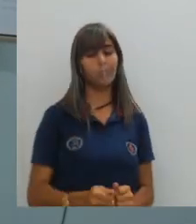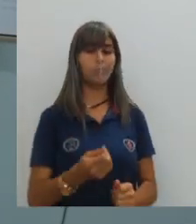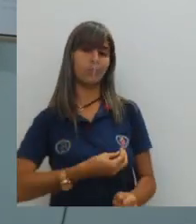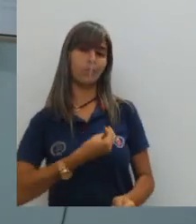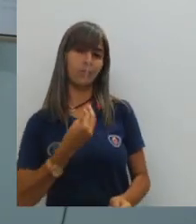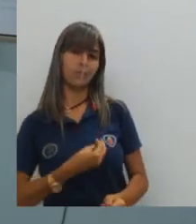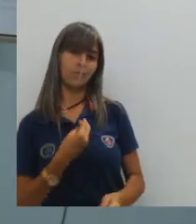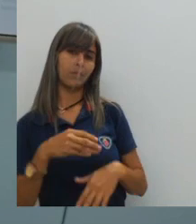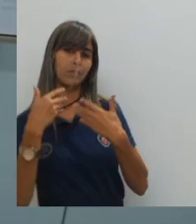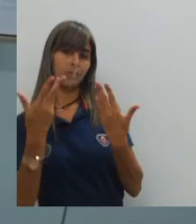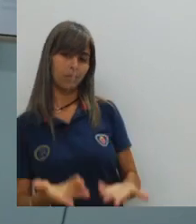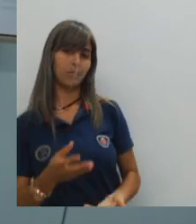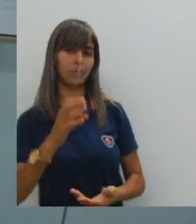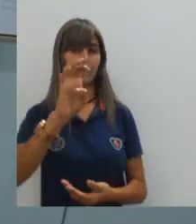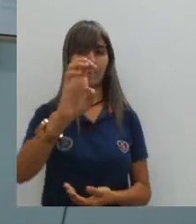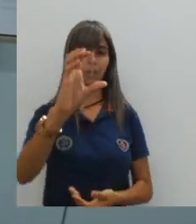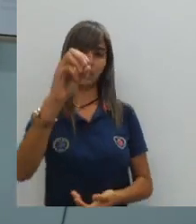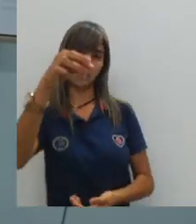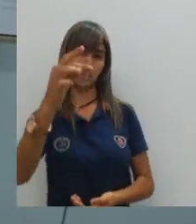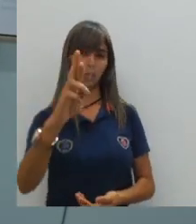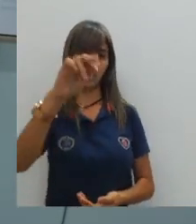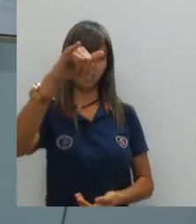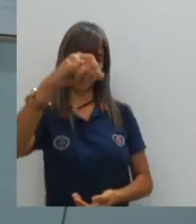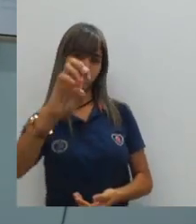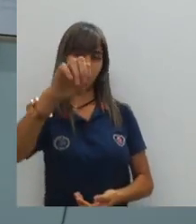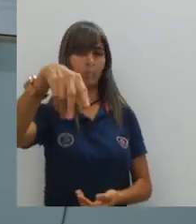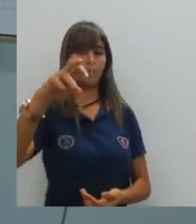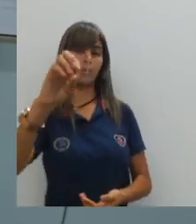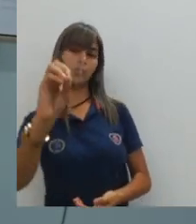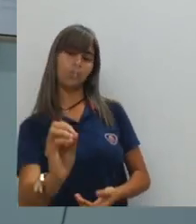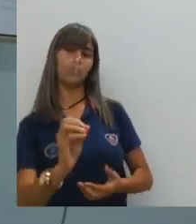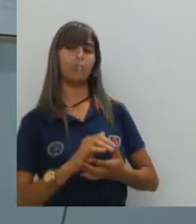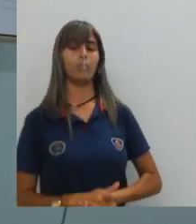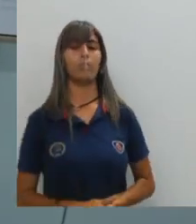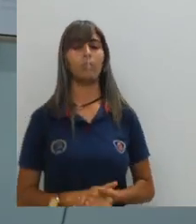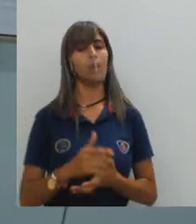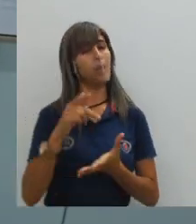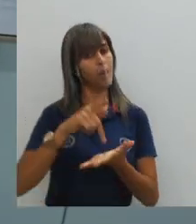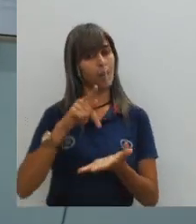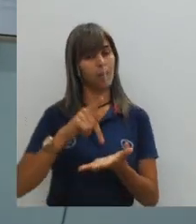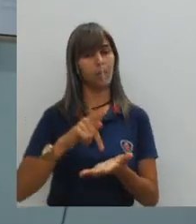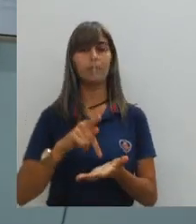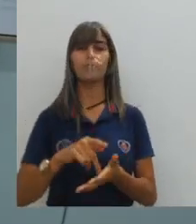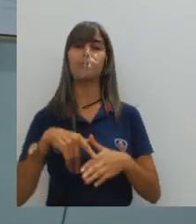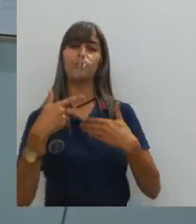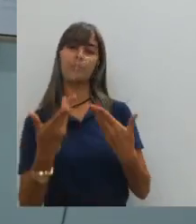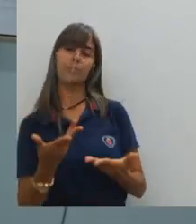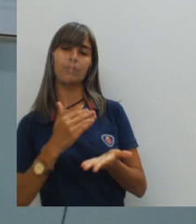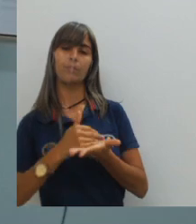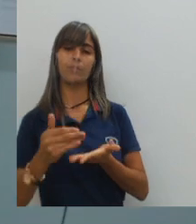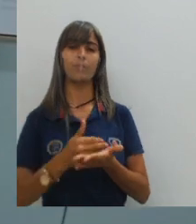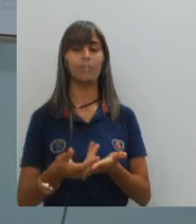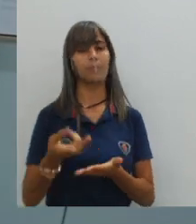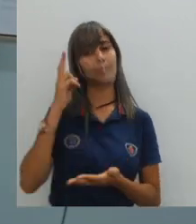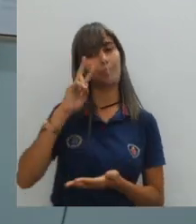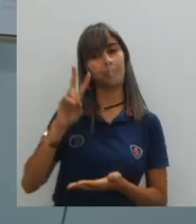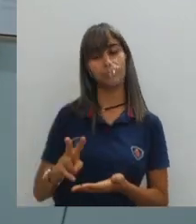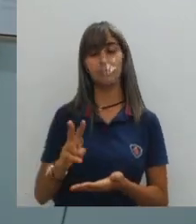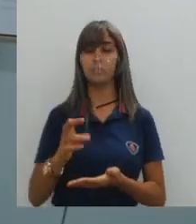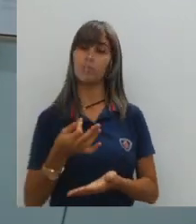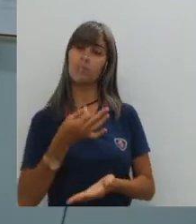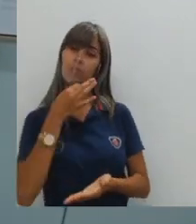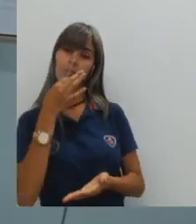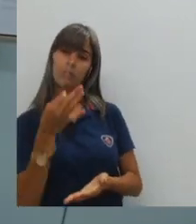vida. Não é? Então, etnocentrismo é exatamente isso, né? É a realidade circunstancial por meio de sua ótica, de sua etnia e